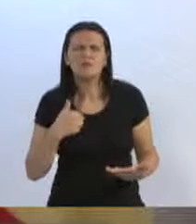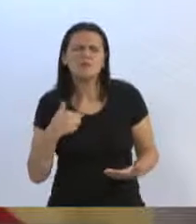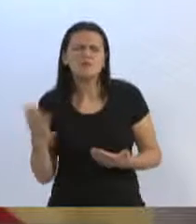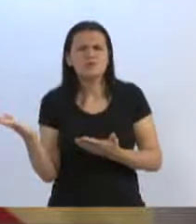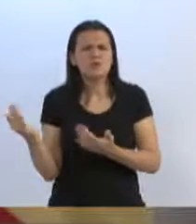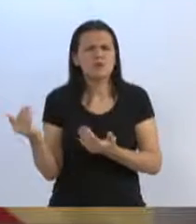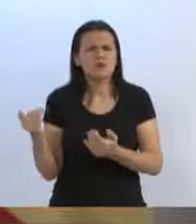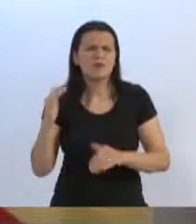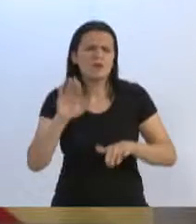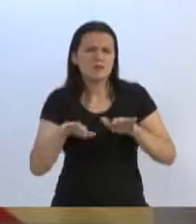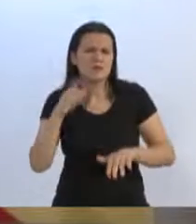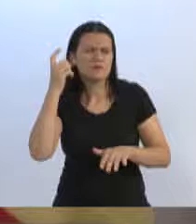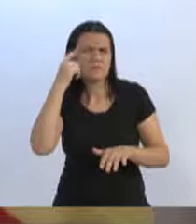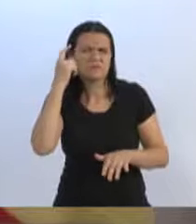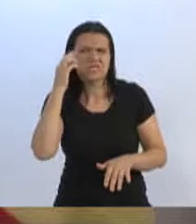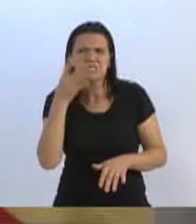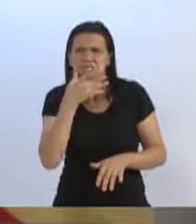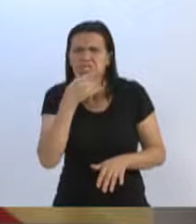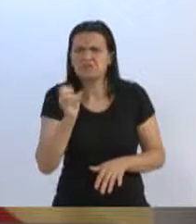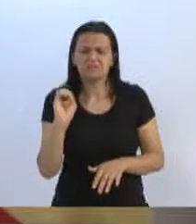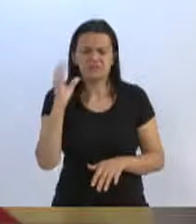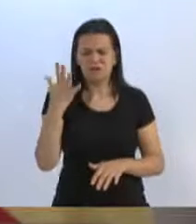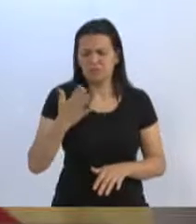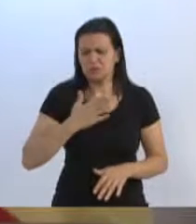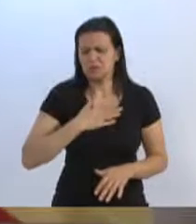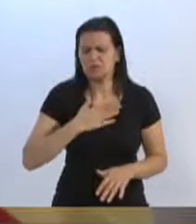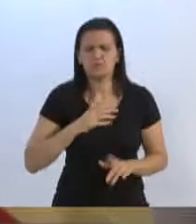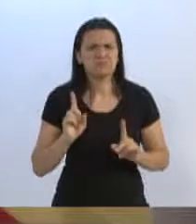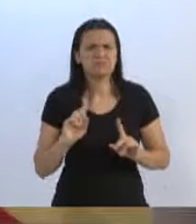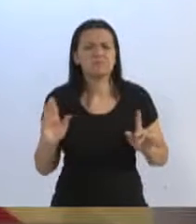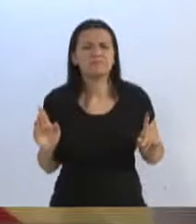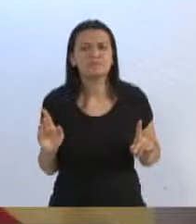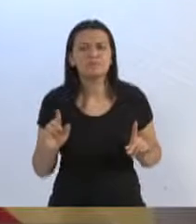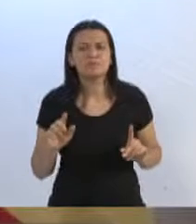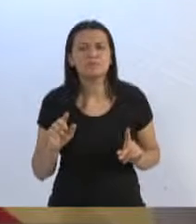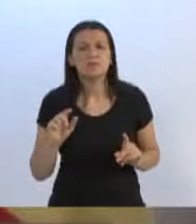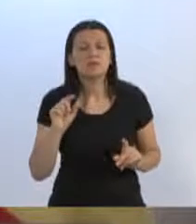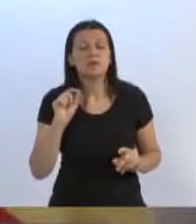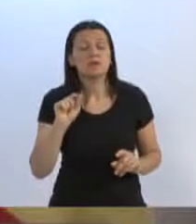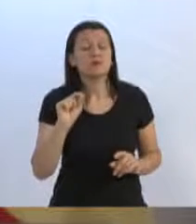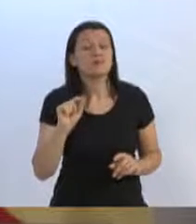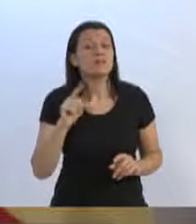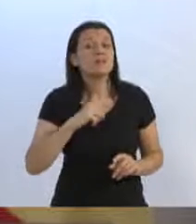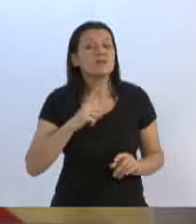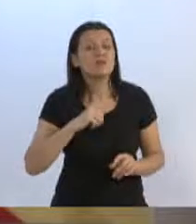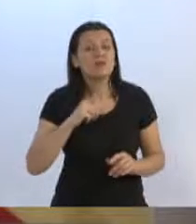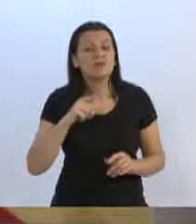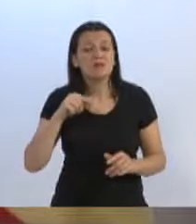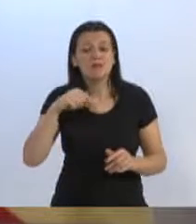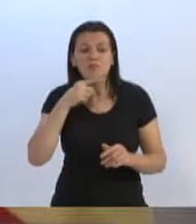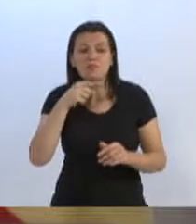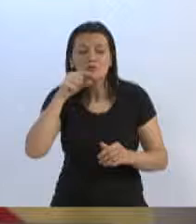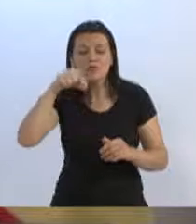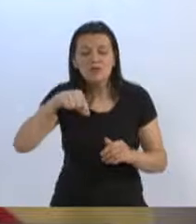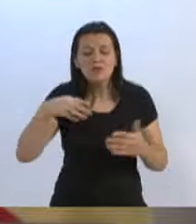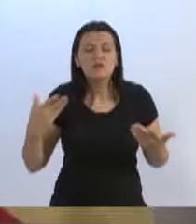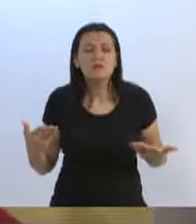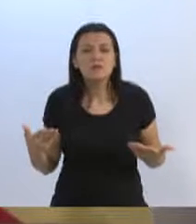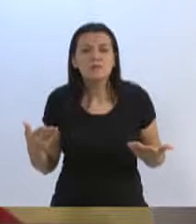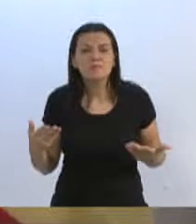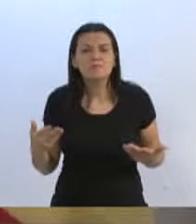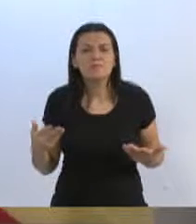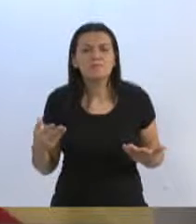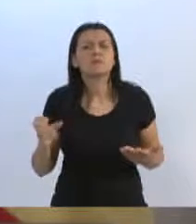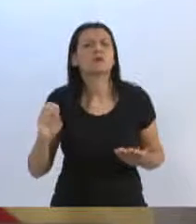muitas vezes a gente acha que as coisas não acontecerão conosco. E o que a gente tem que questionar aqui é o seguinte: é fato que